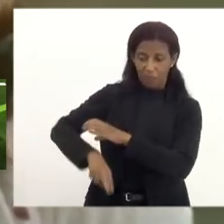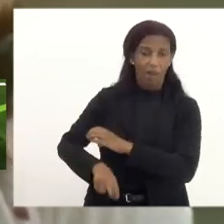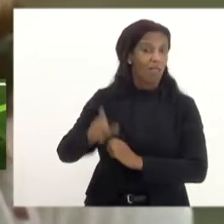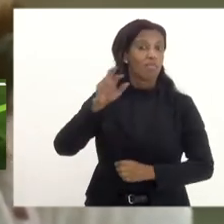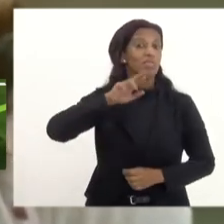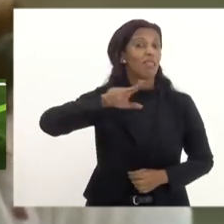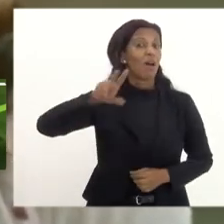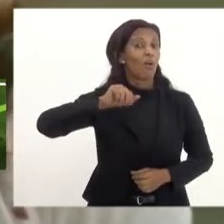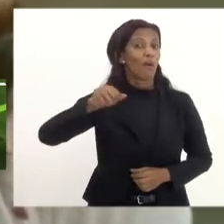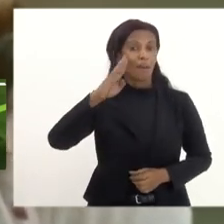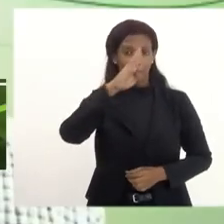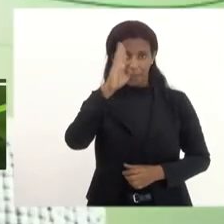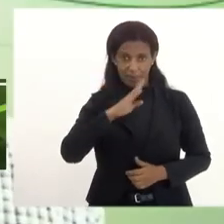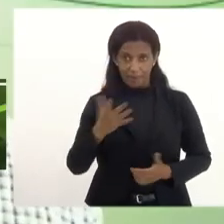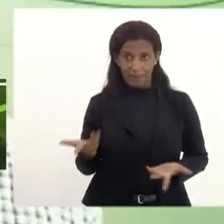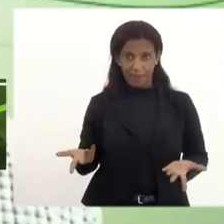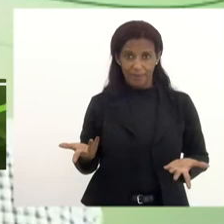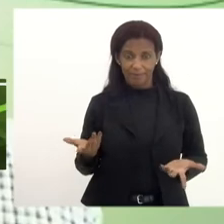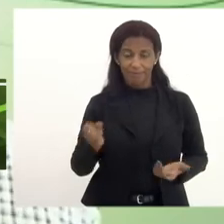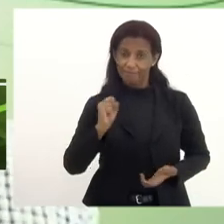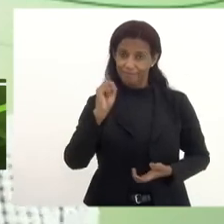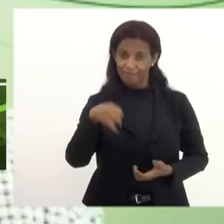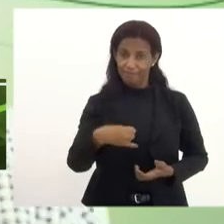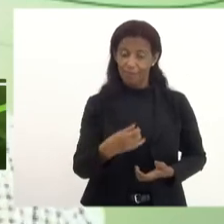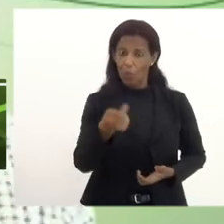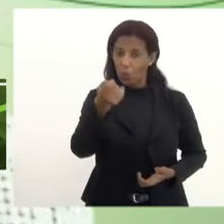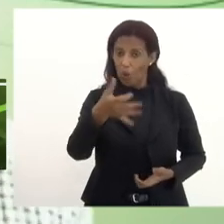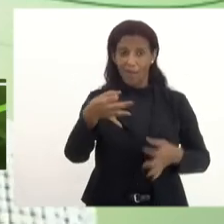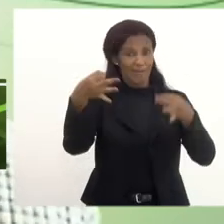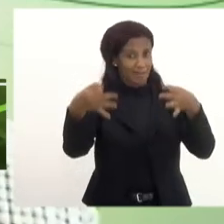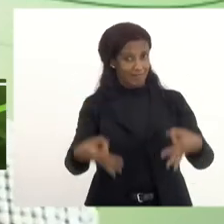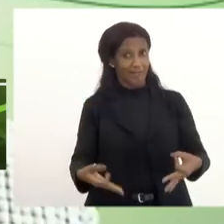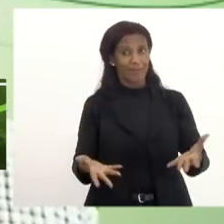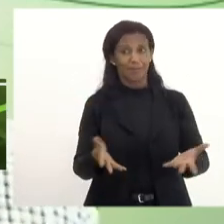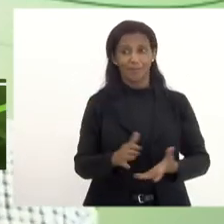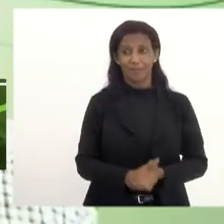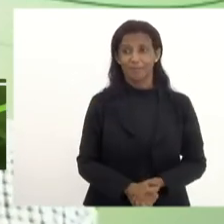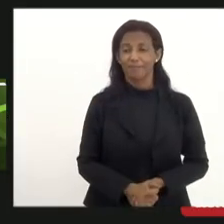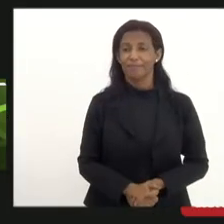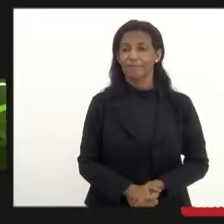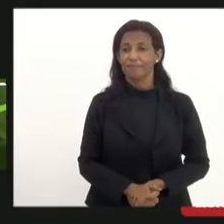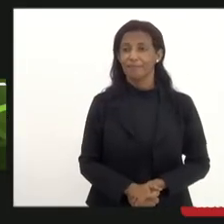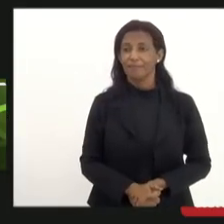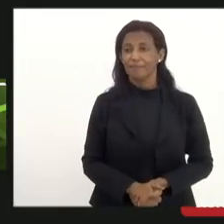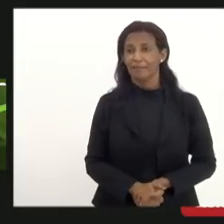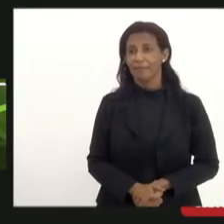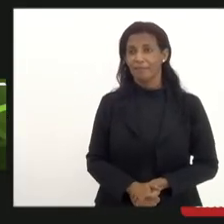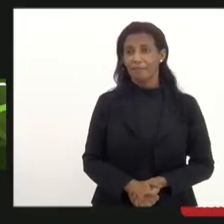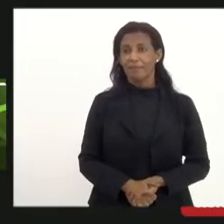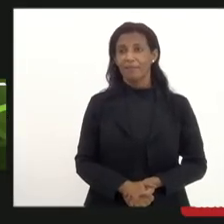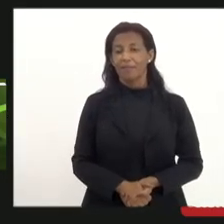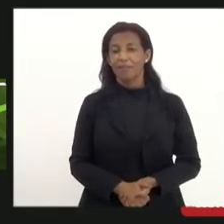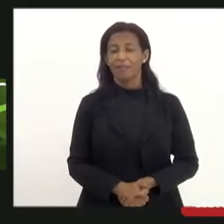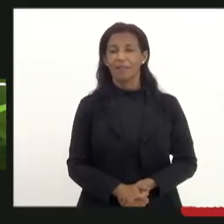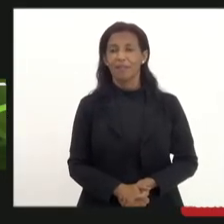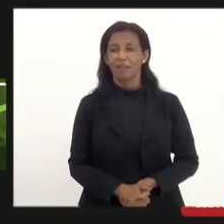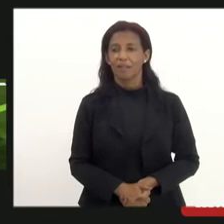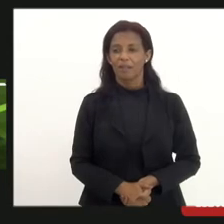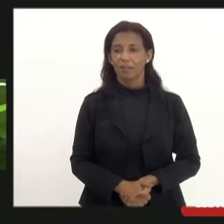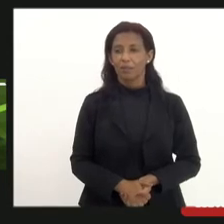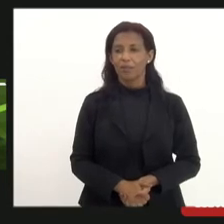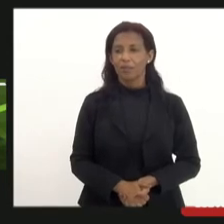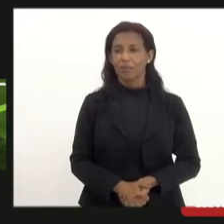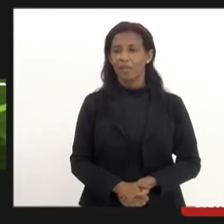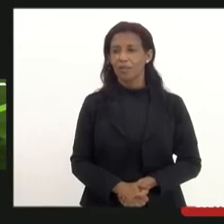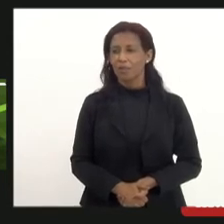né? Sim, provavelmente, quase certamente, né? Foi o que eu coloquei para